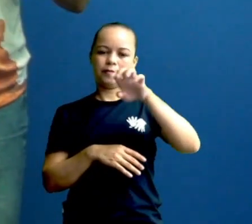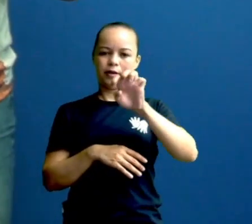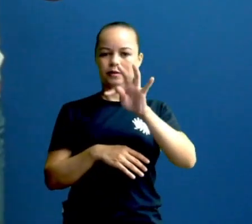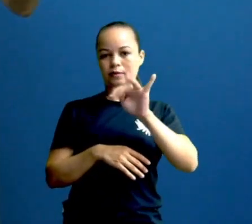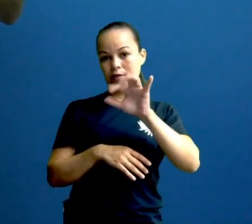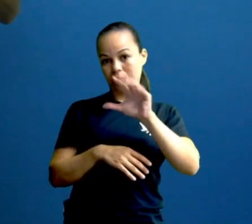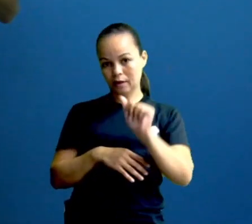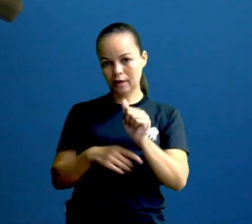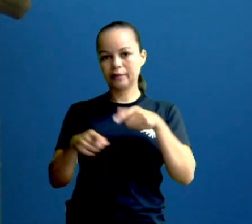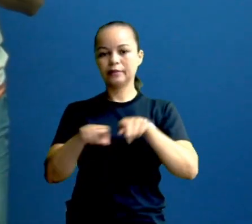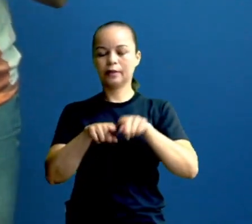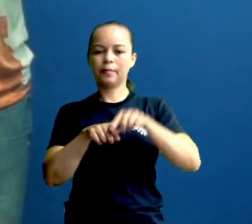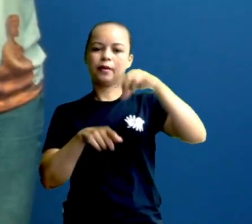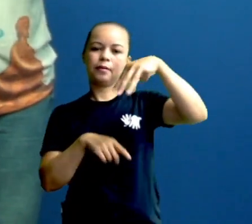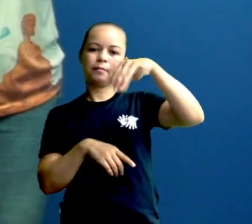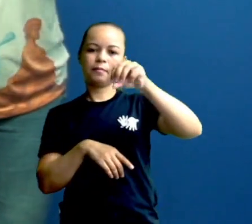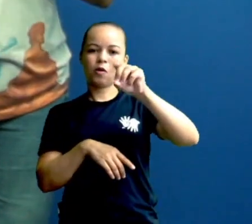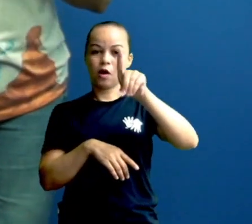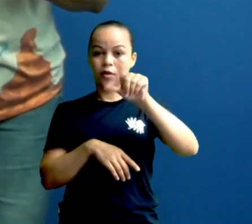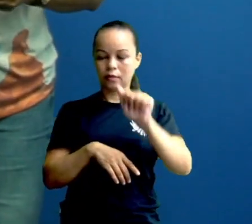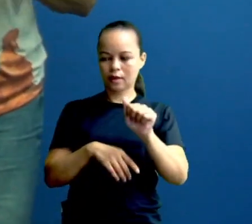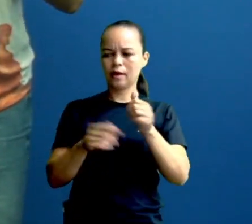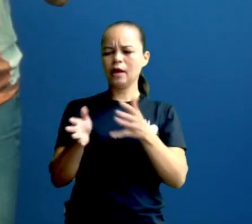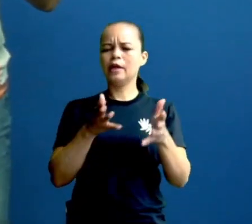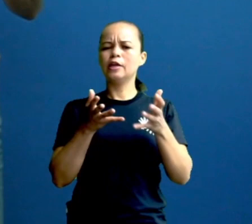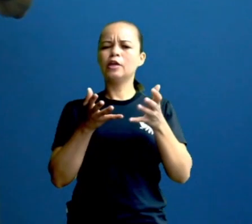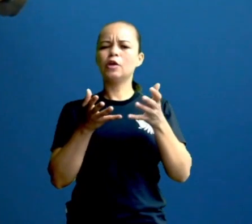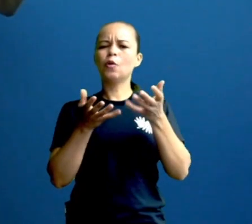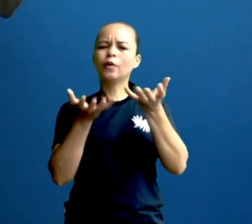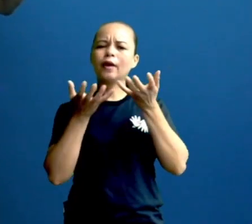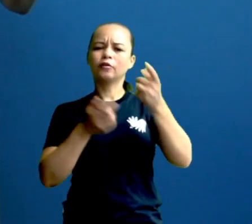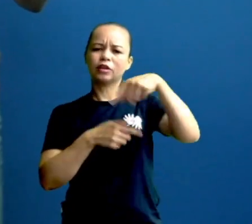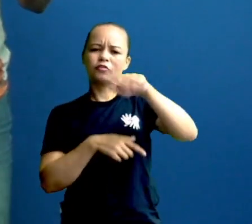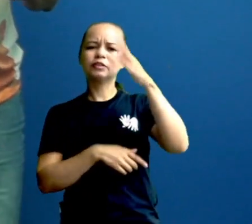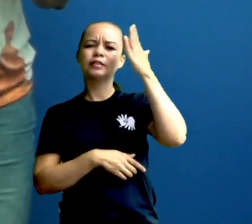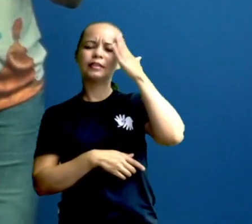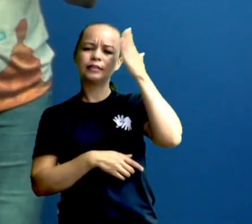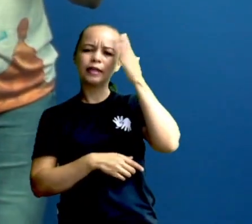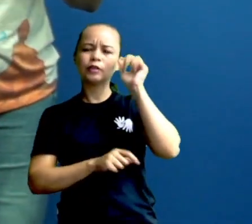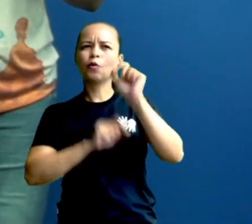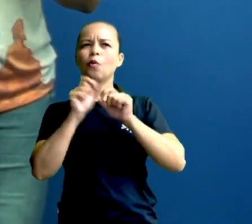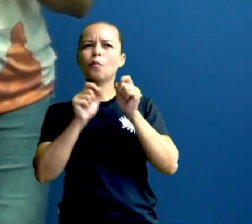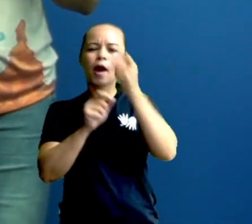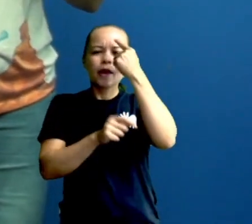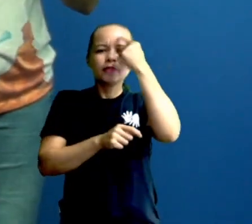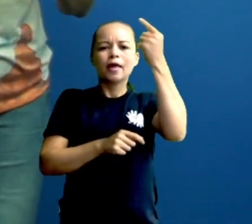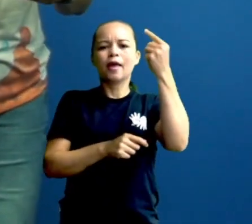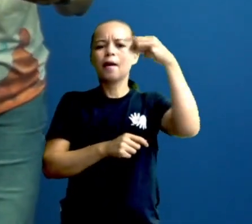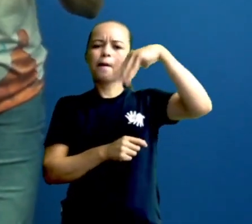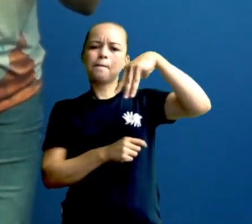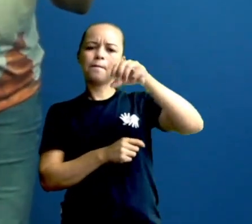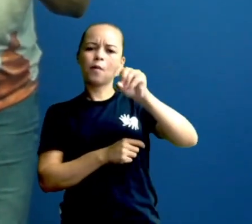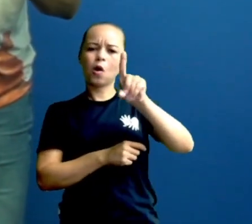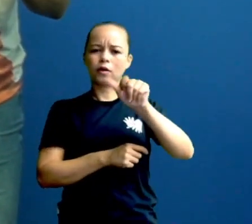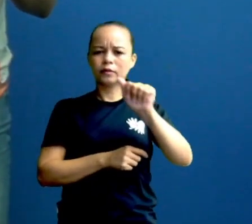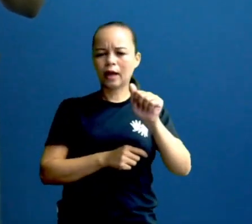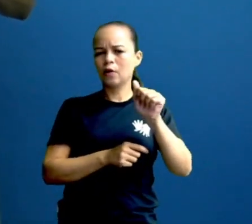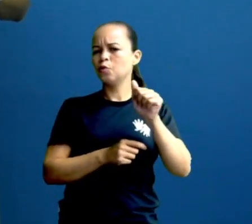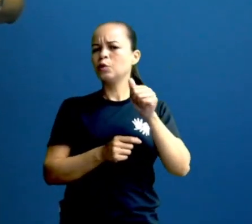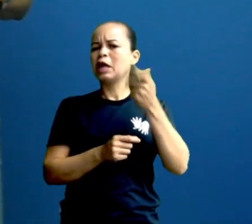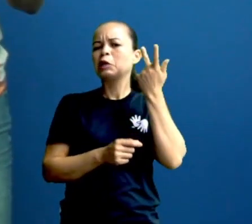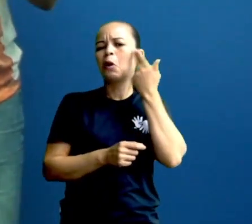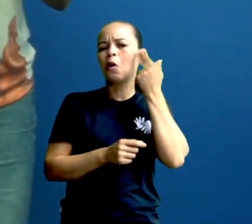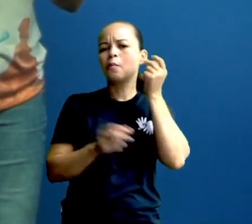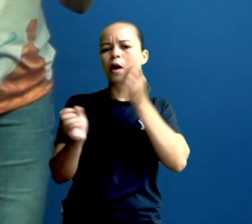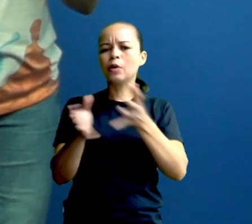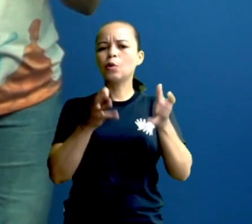probabilidade. Eu espero que vocês consigam compreender a ideia de moda como aquilo que é mais típico em um conjunto de